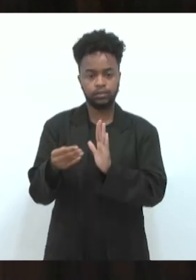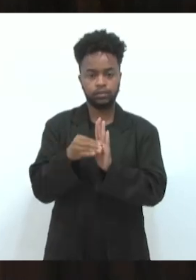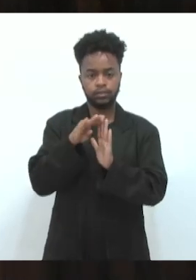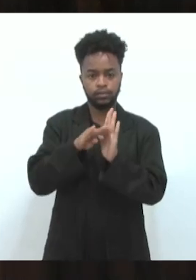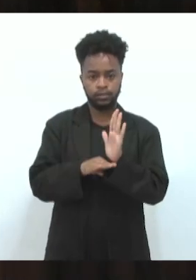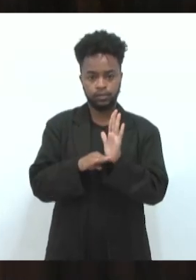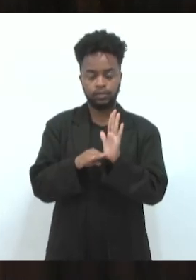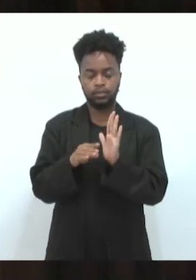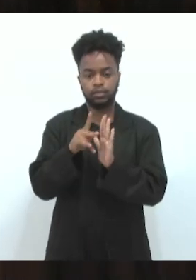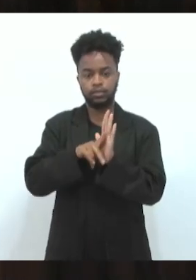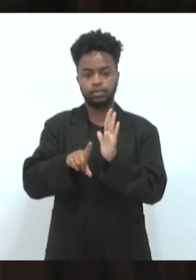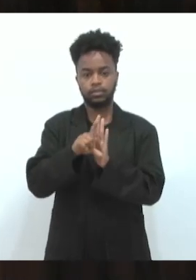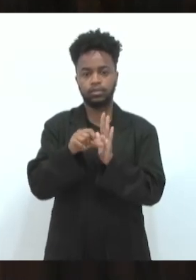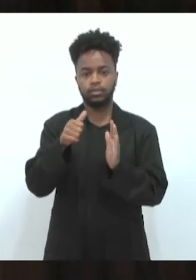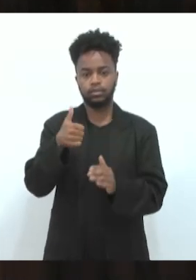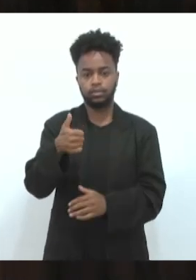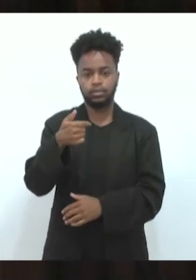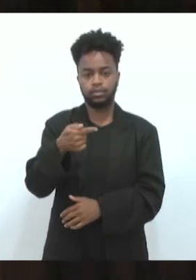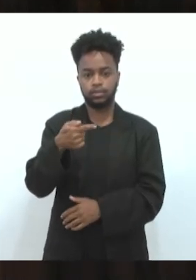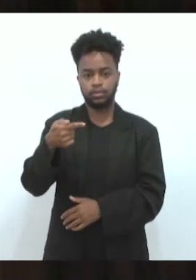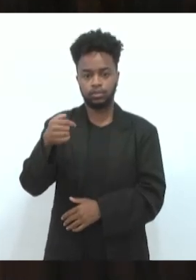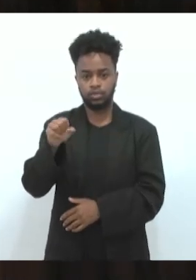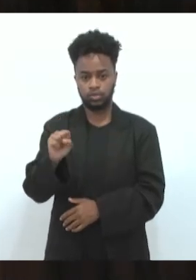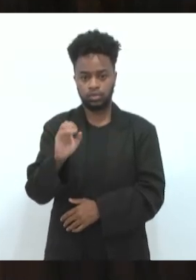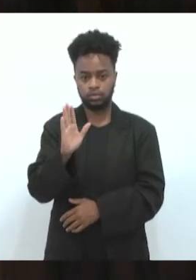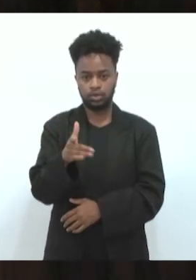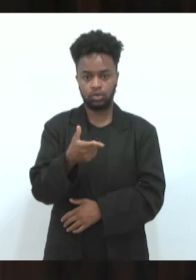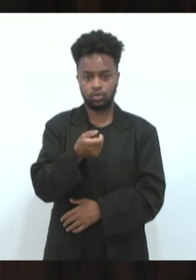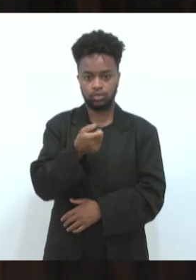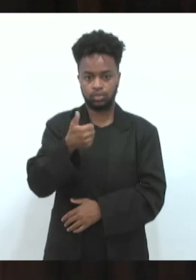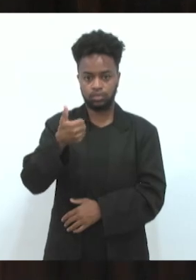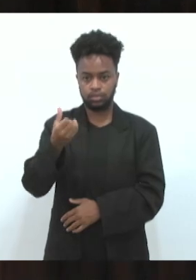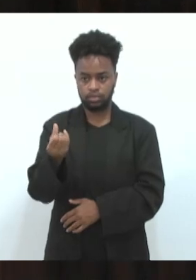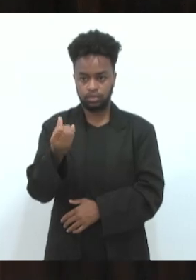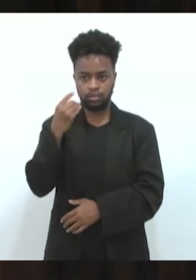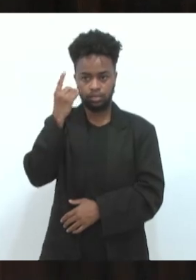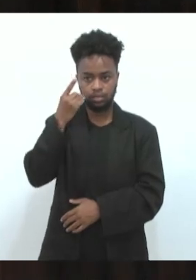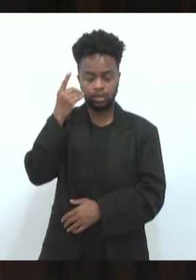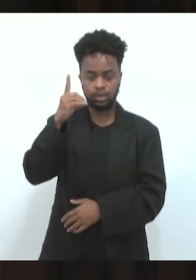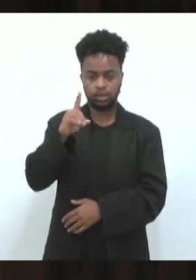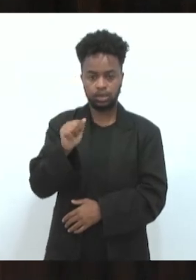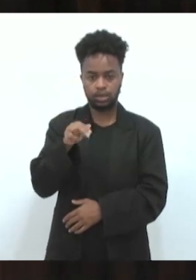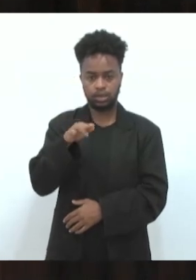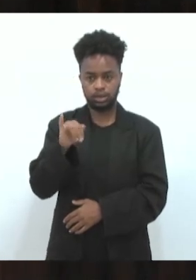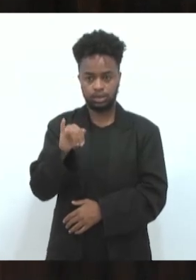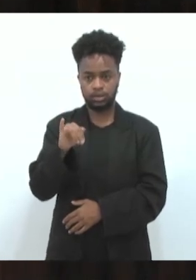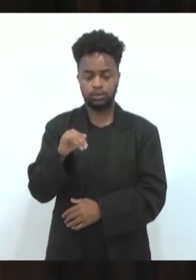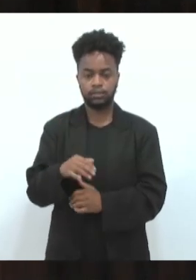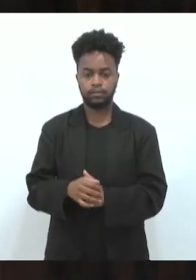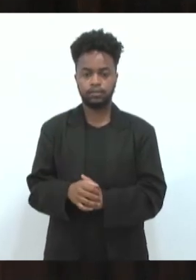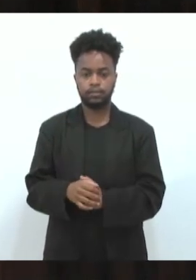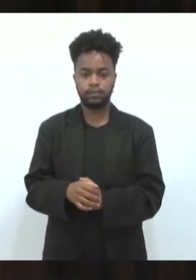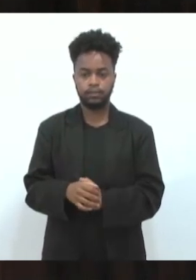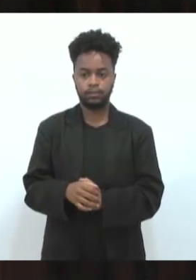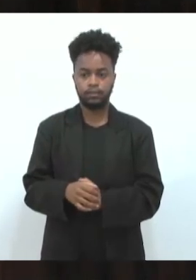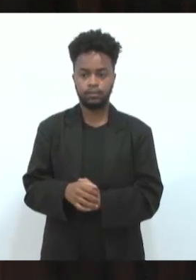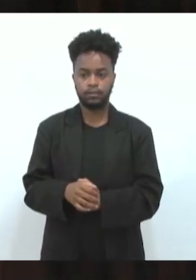de lei número 1.778, de 2016, deputada Dani Balbi. Requer